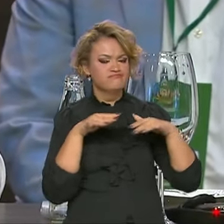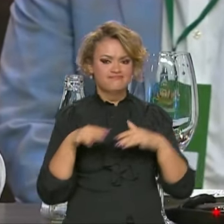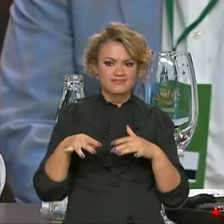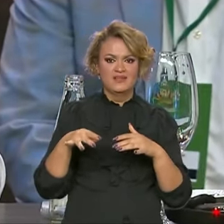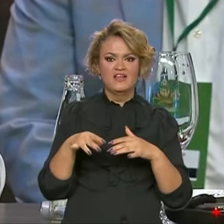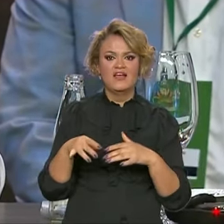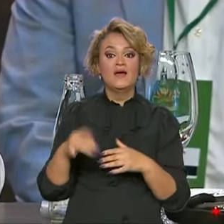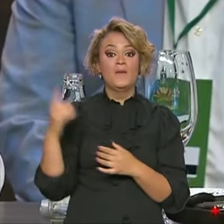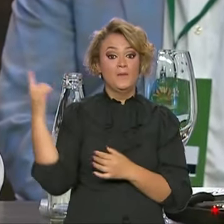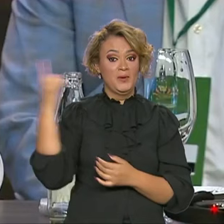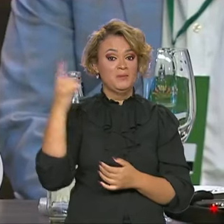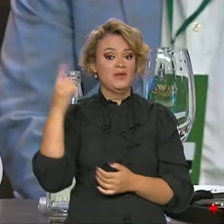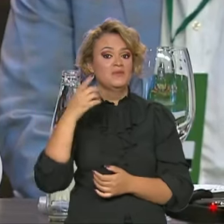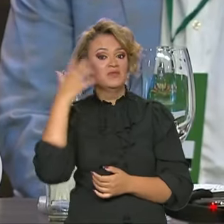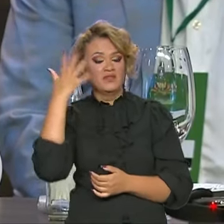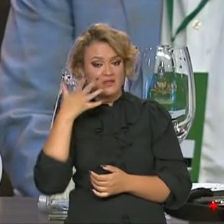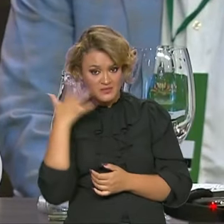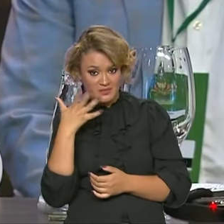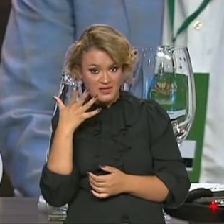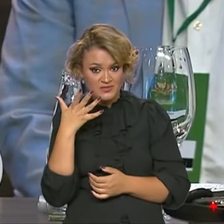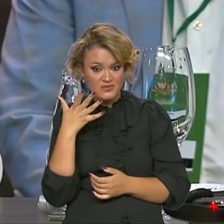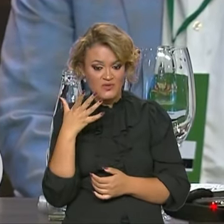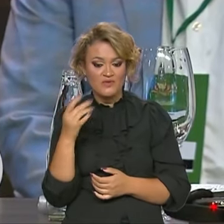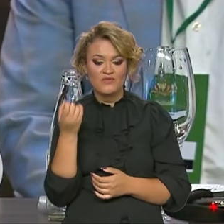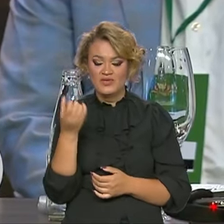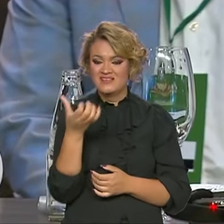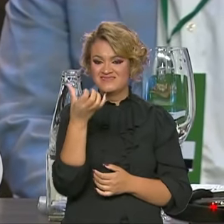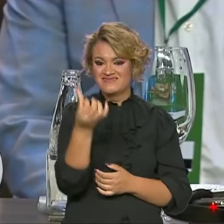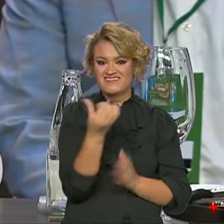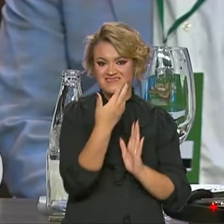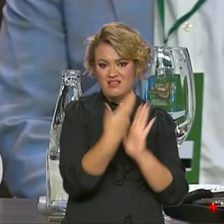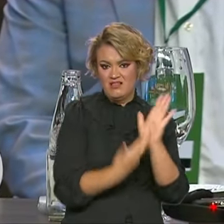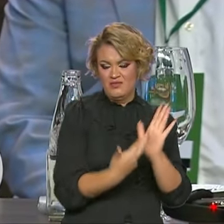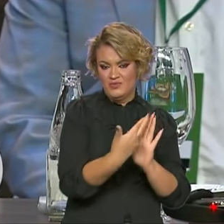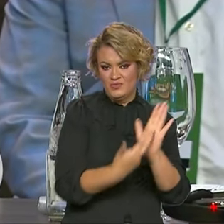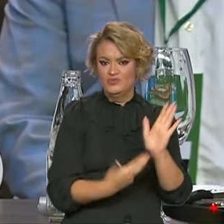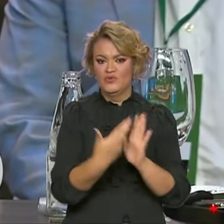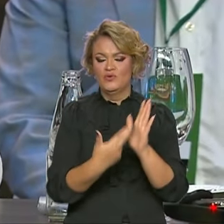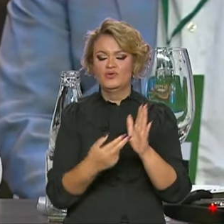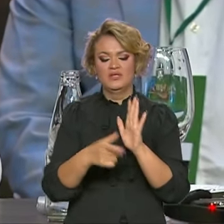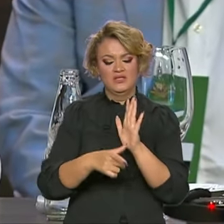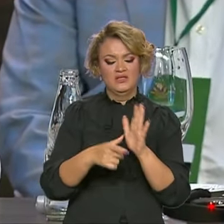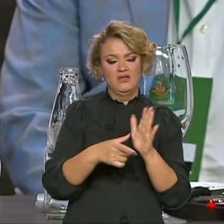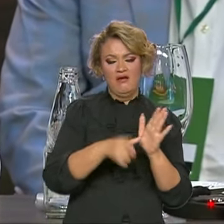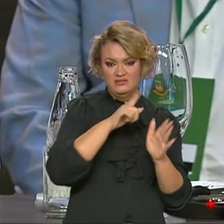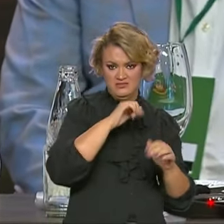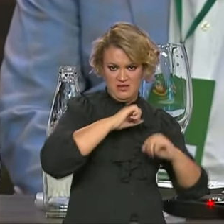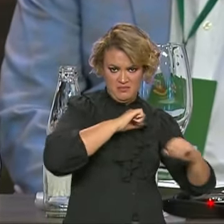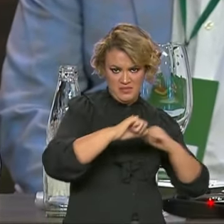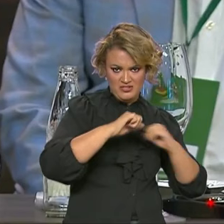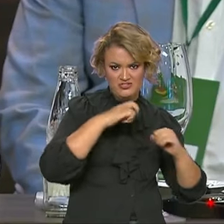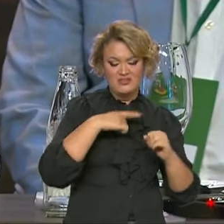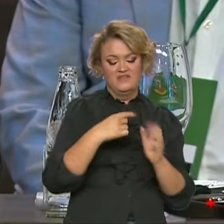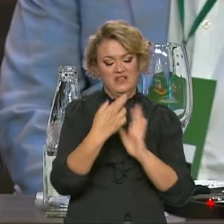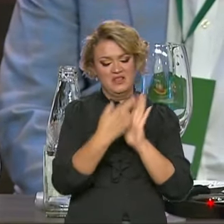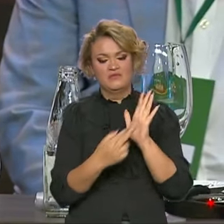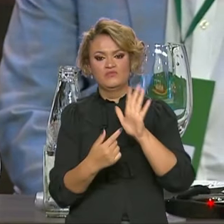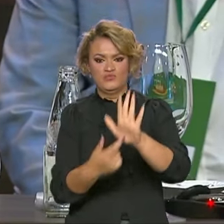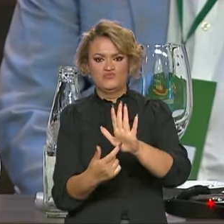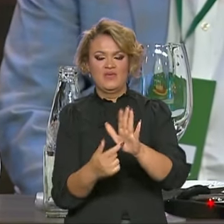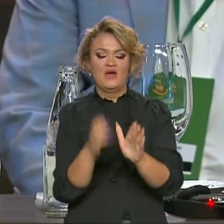reunião, com a fala e entrega dos 6 relatórios fruto dos debates. É um diagnóstico